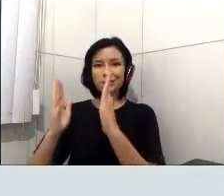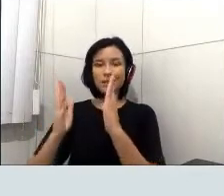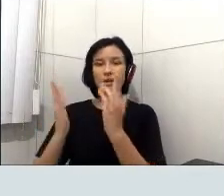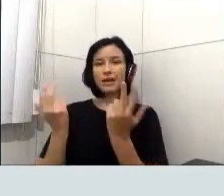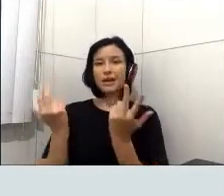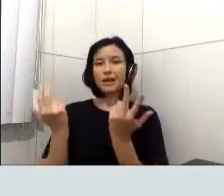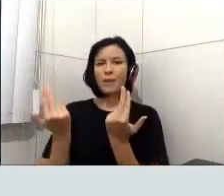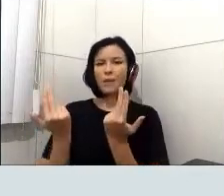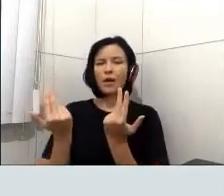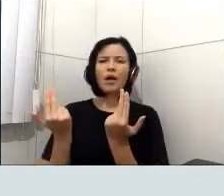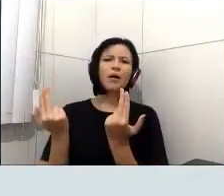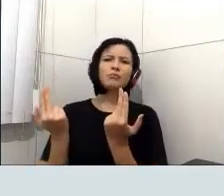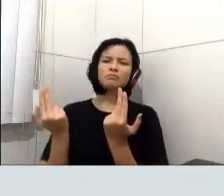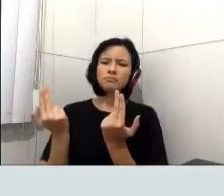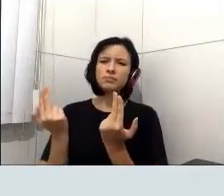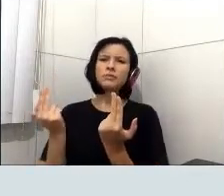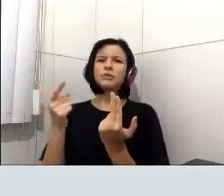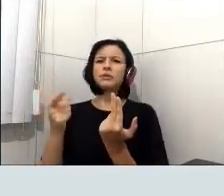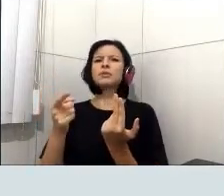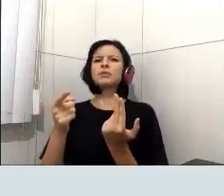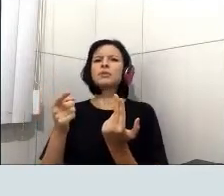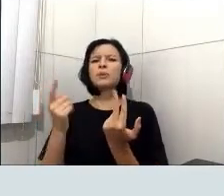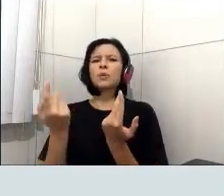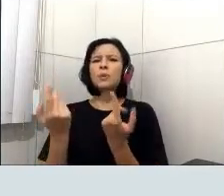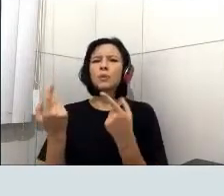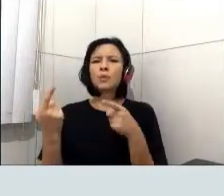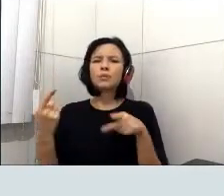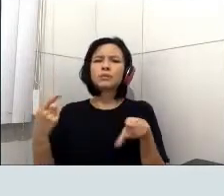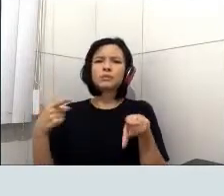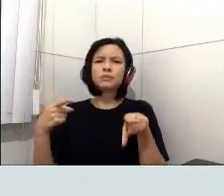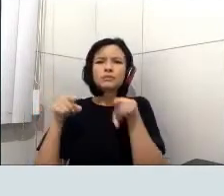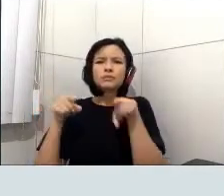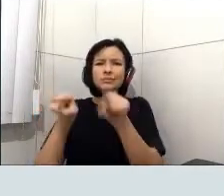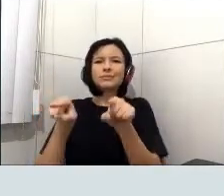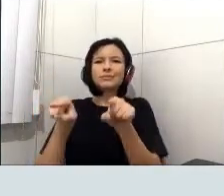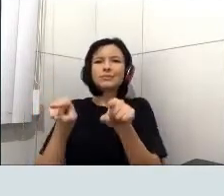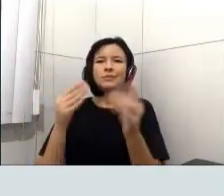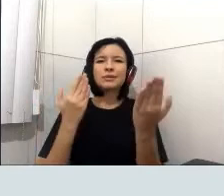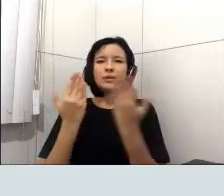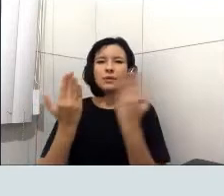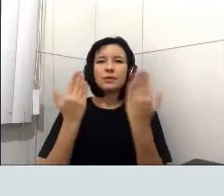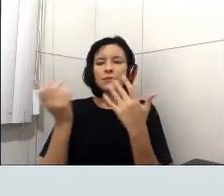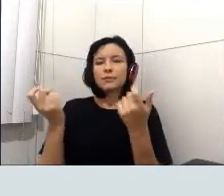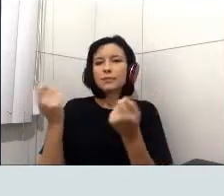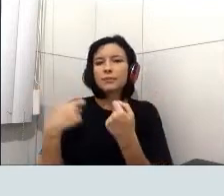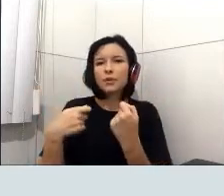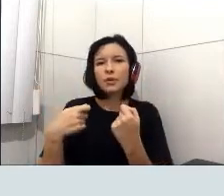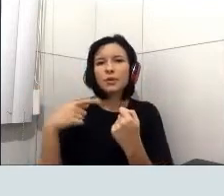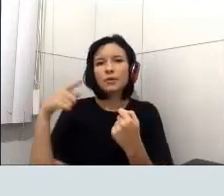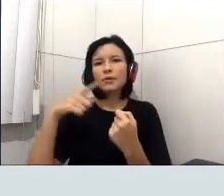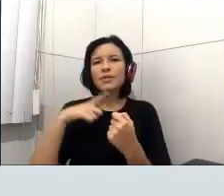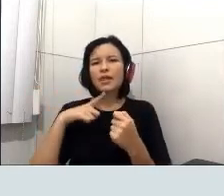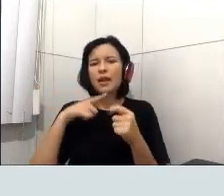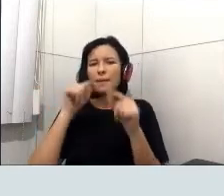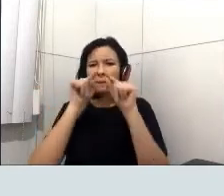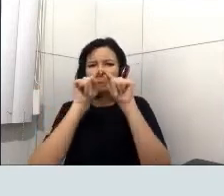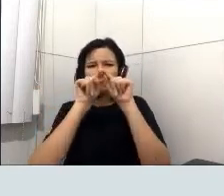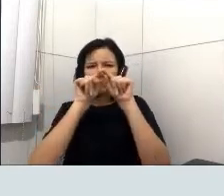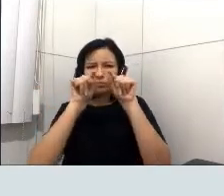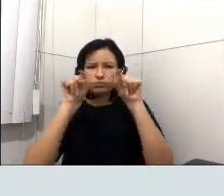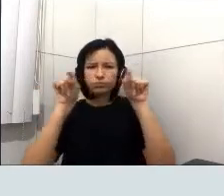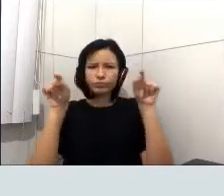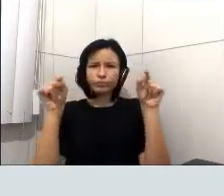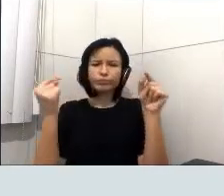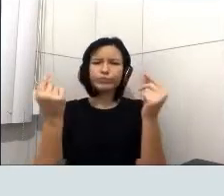elas são coincidentes, os planos são coincidentes quando eles possuem infinitos pontos em comum,